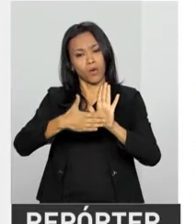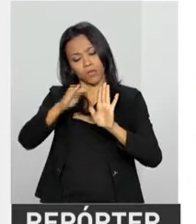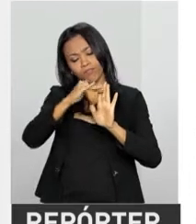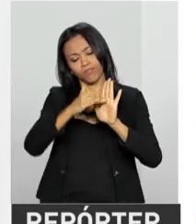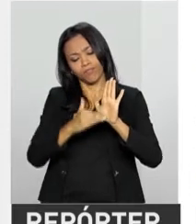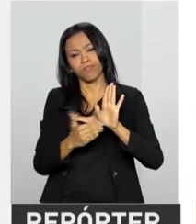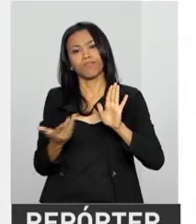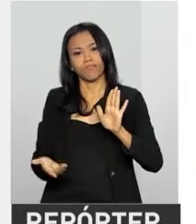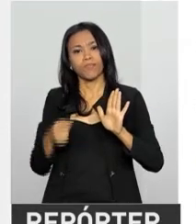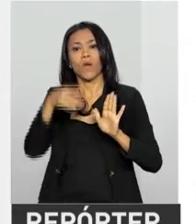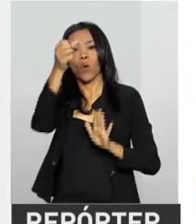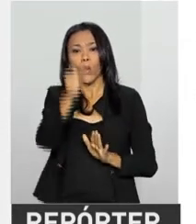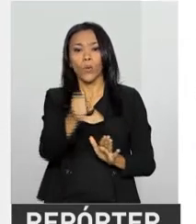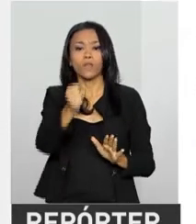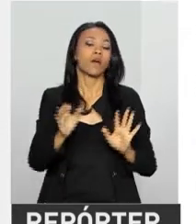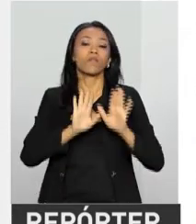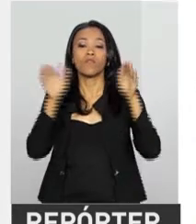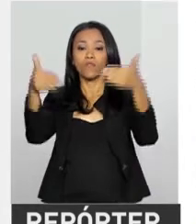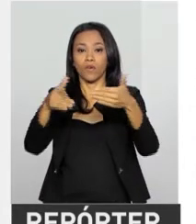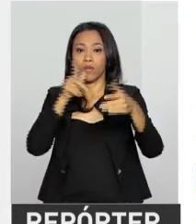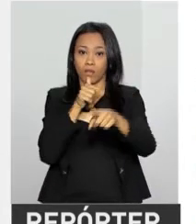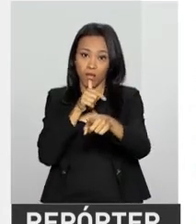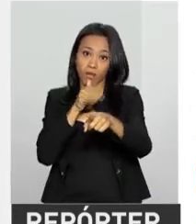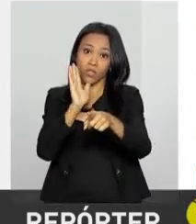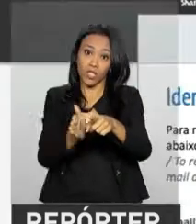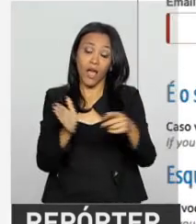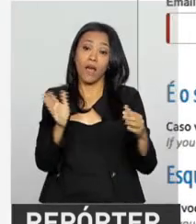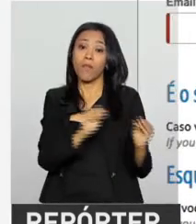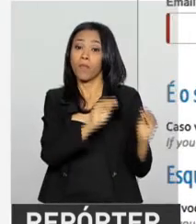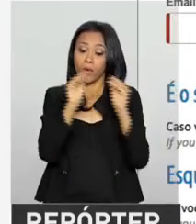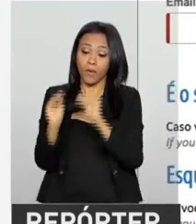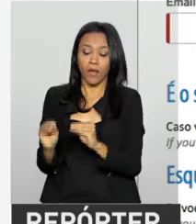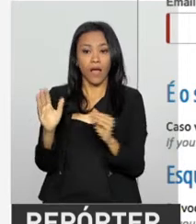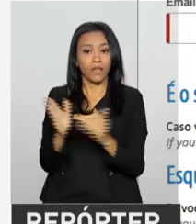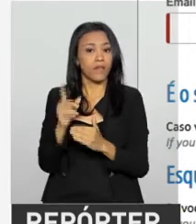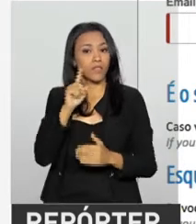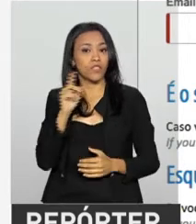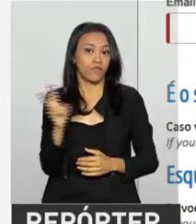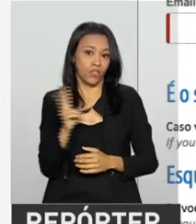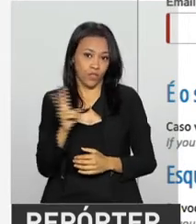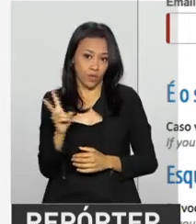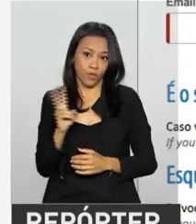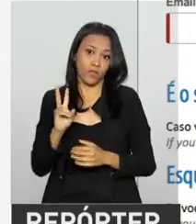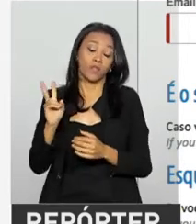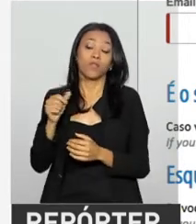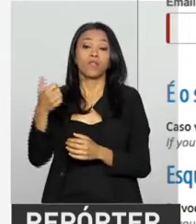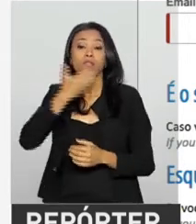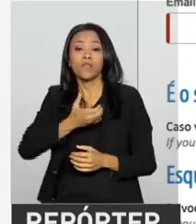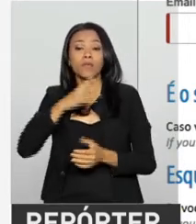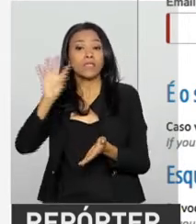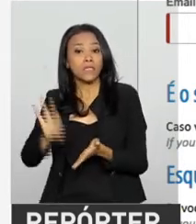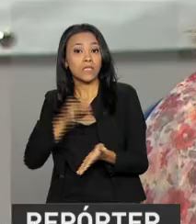dentro do 8º fórum mundial da água foram prorrogadas até o dia 22 de dezembro as inscrições para a 2ª chamada